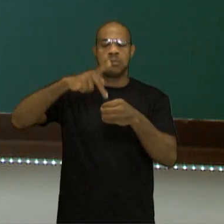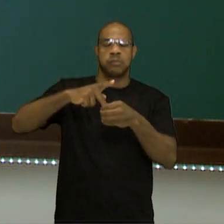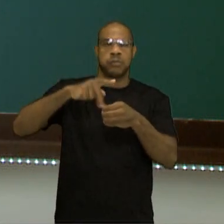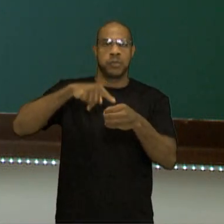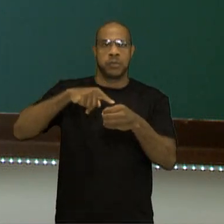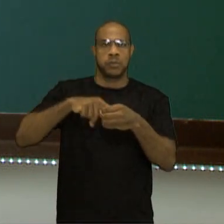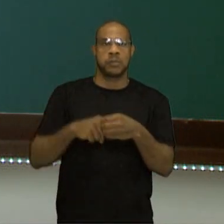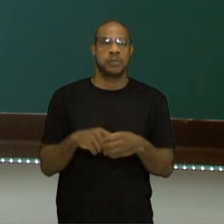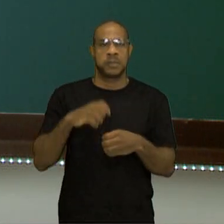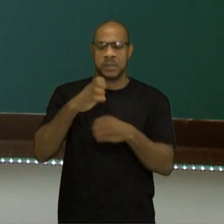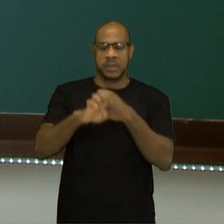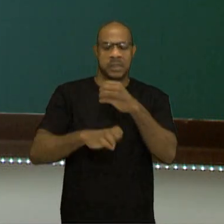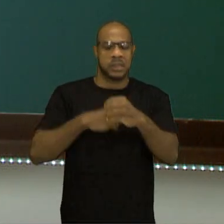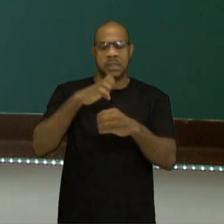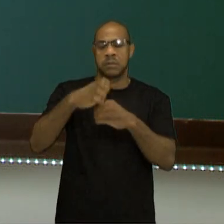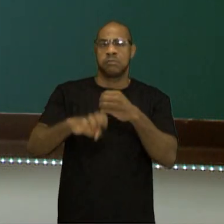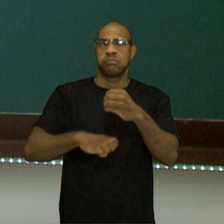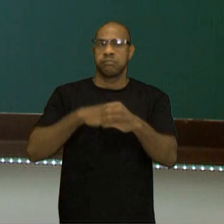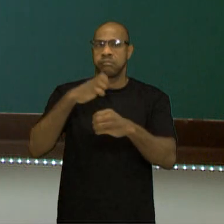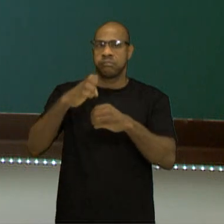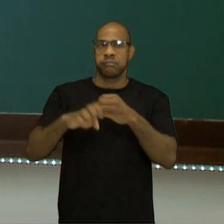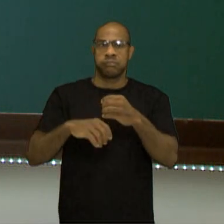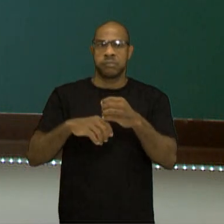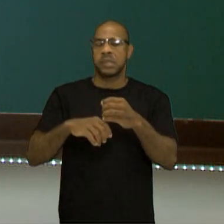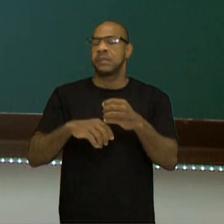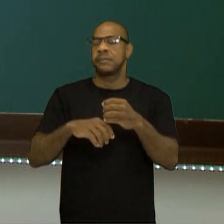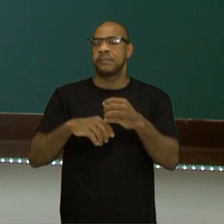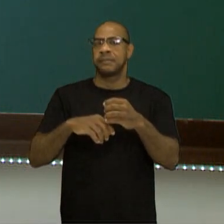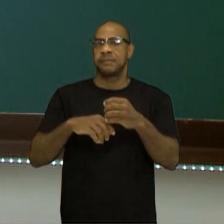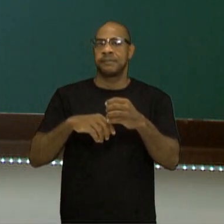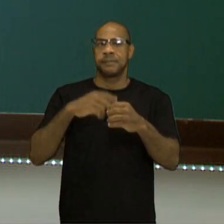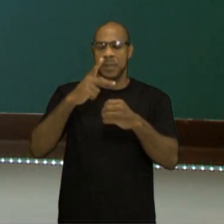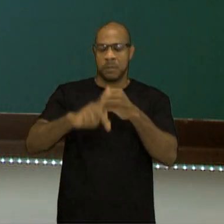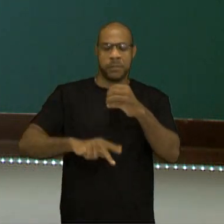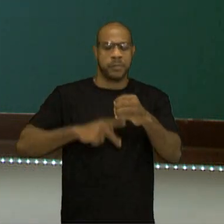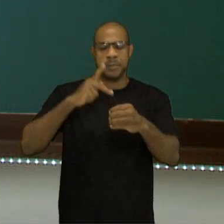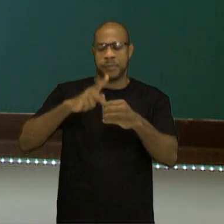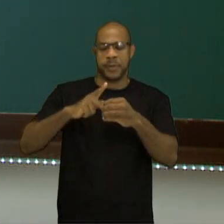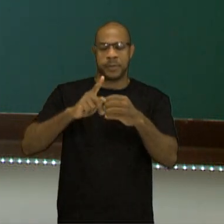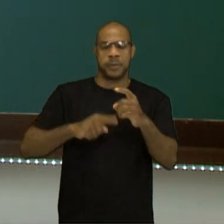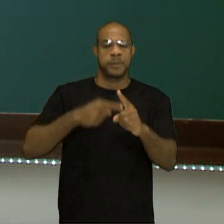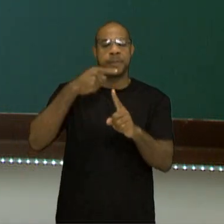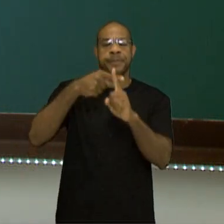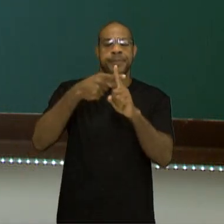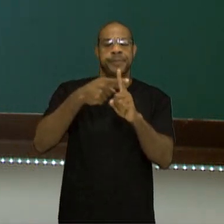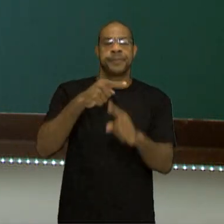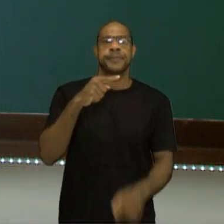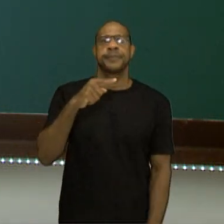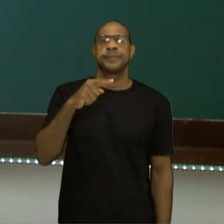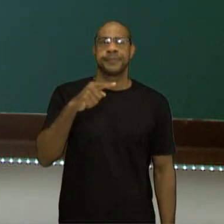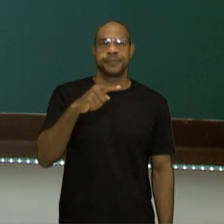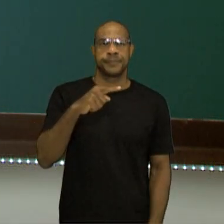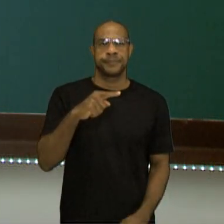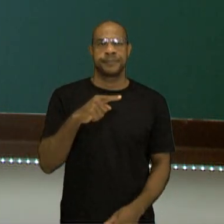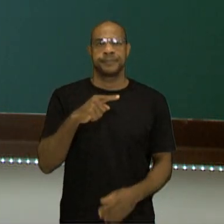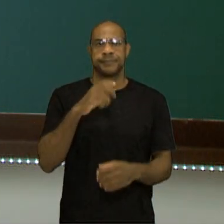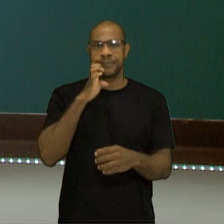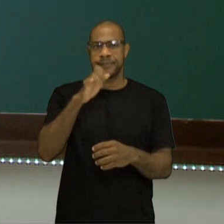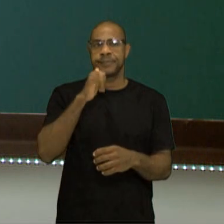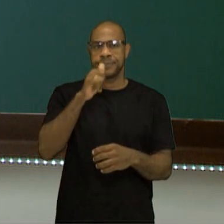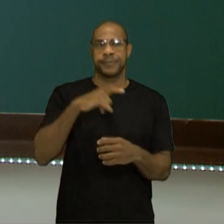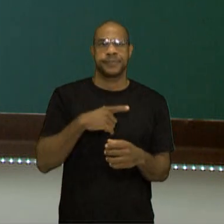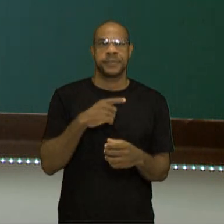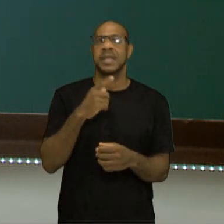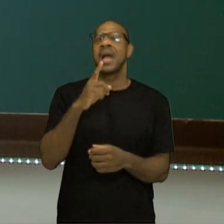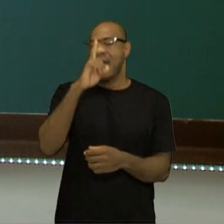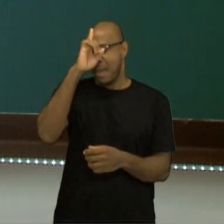próprio nome já está dizendo. Os prótons, P de positivo, tem carga positiva. Reparem nas